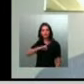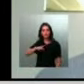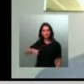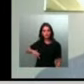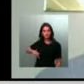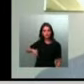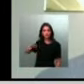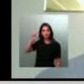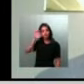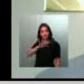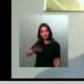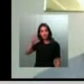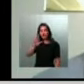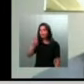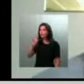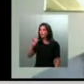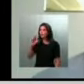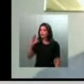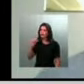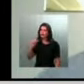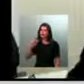Ricardo Barros. Muito grato, senhor presidente. Obrigado.